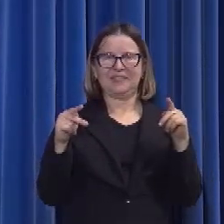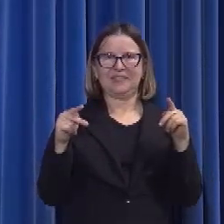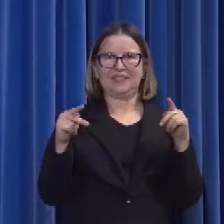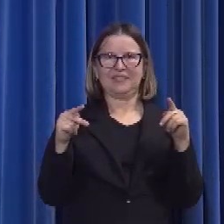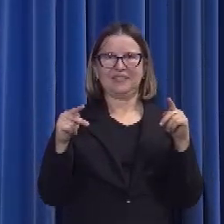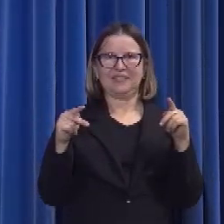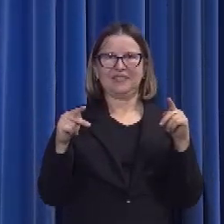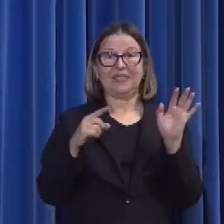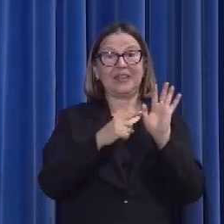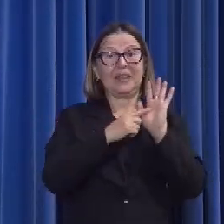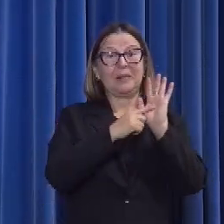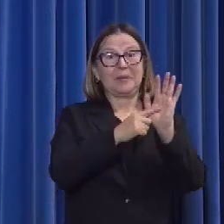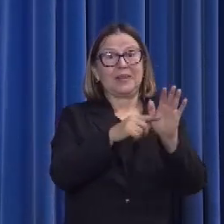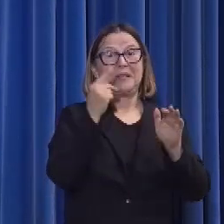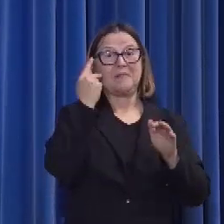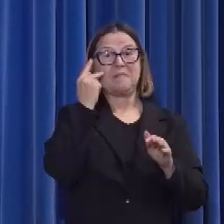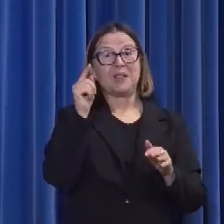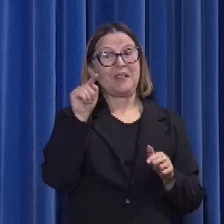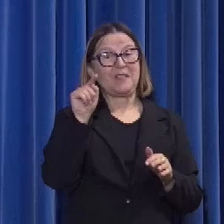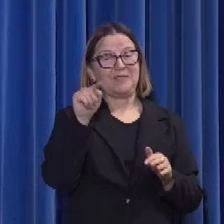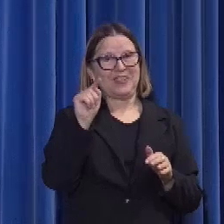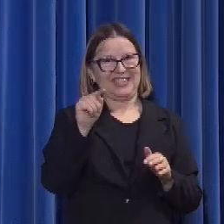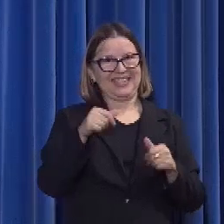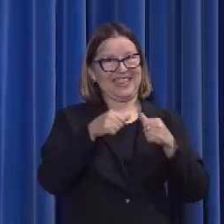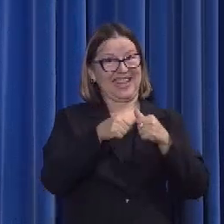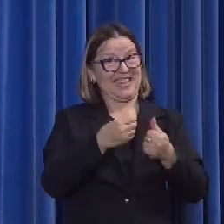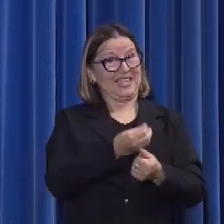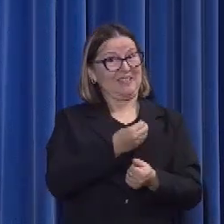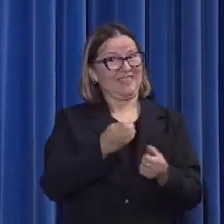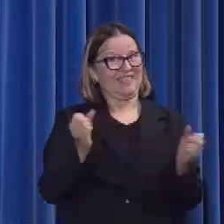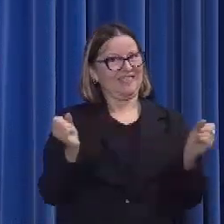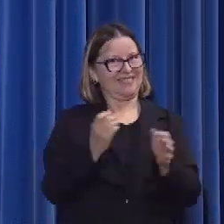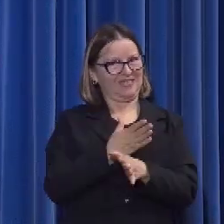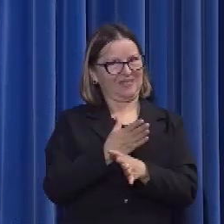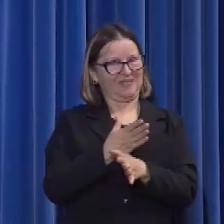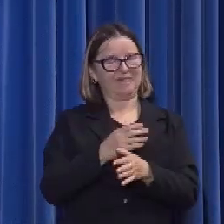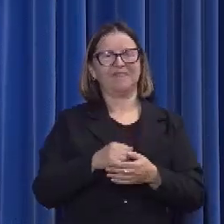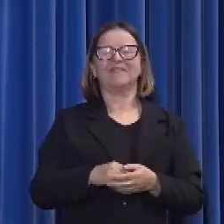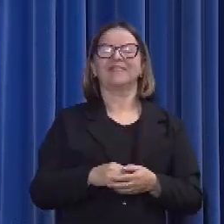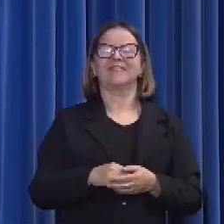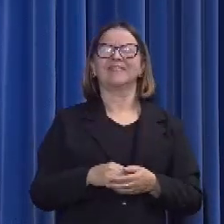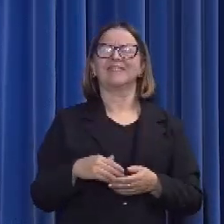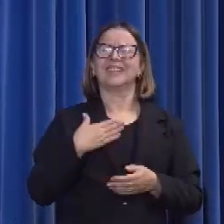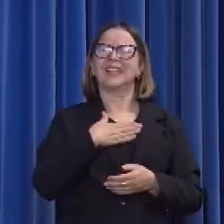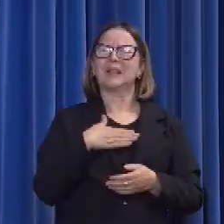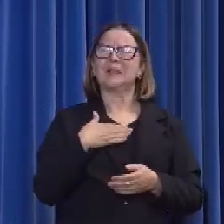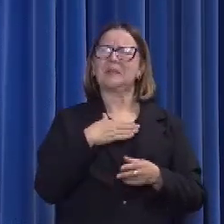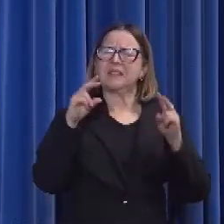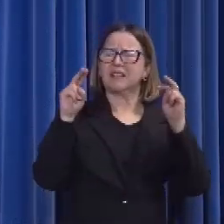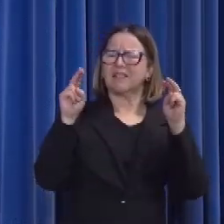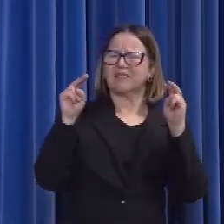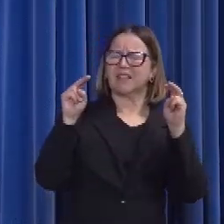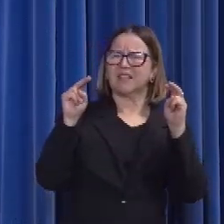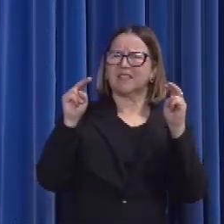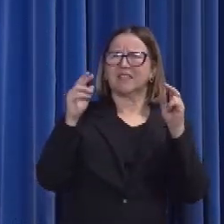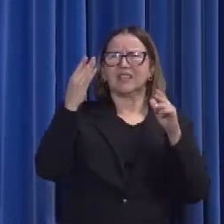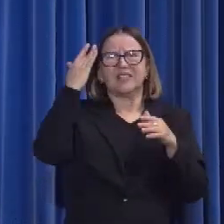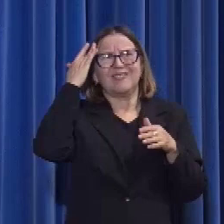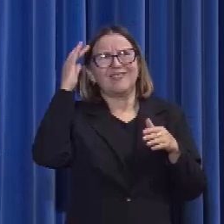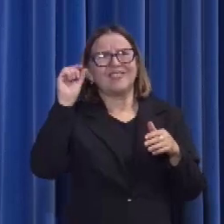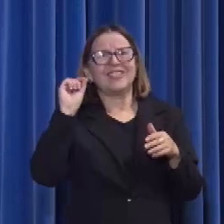é apresentado para você essa vida. Eu gostei de uma expressão, eu não lembro quem que disse